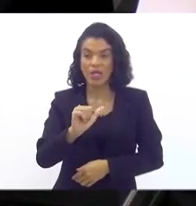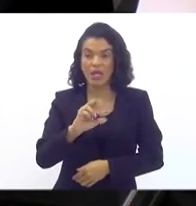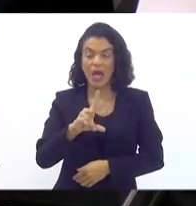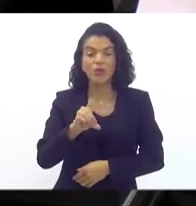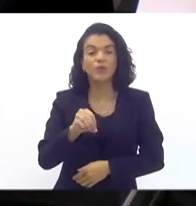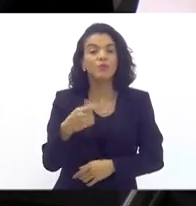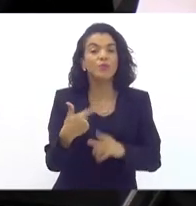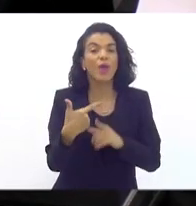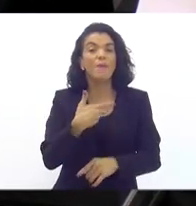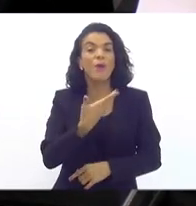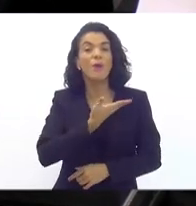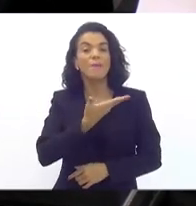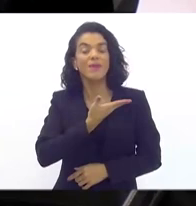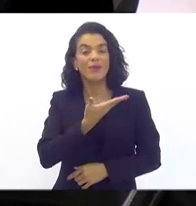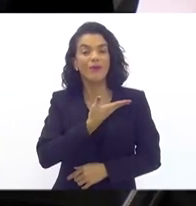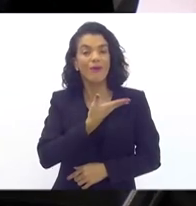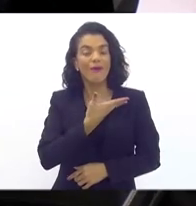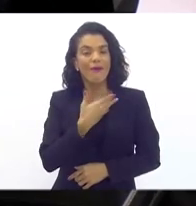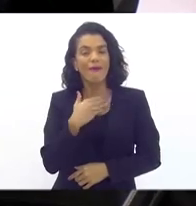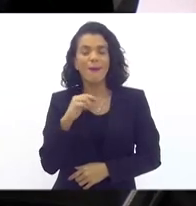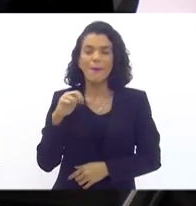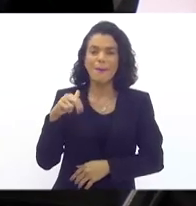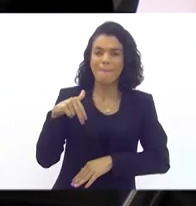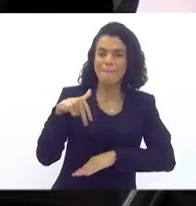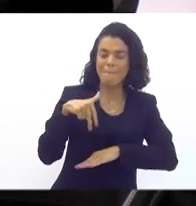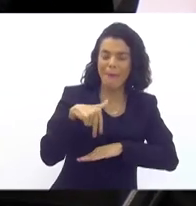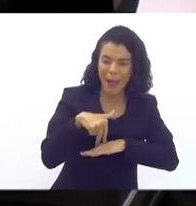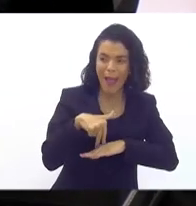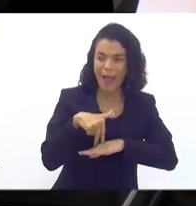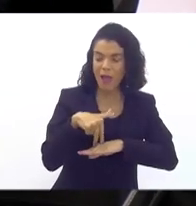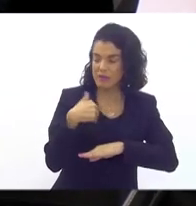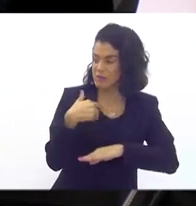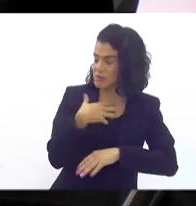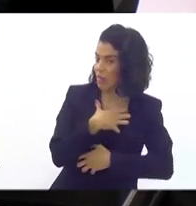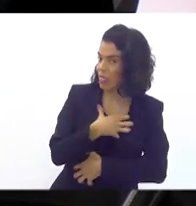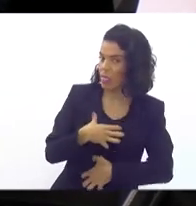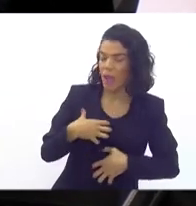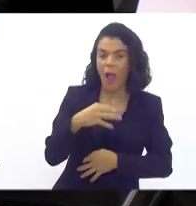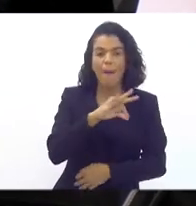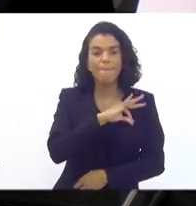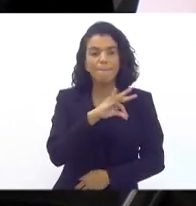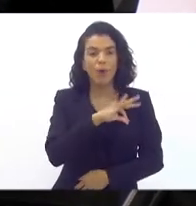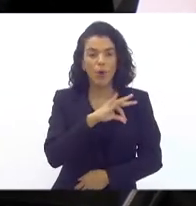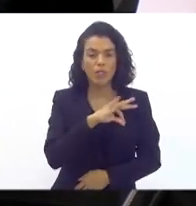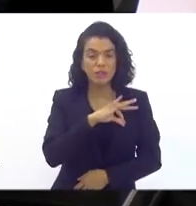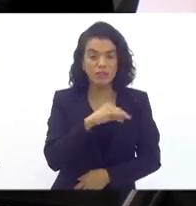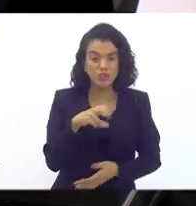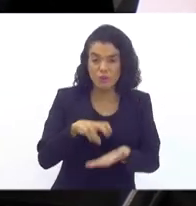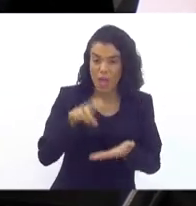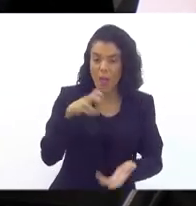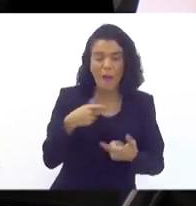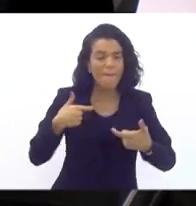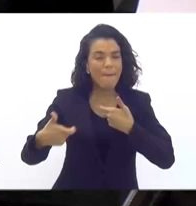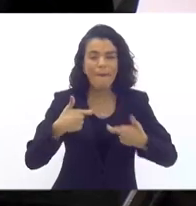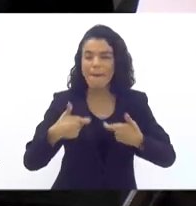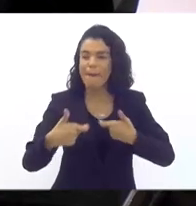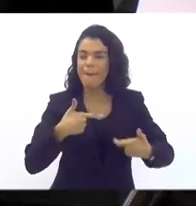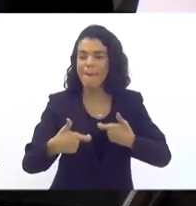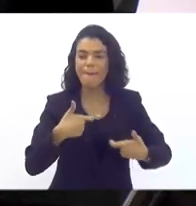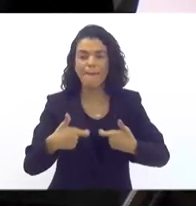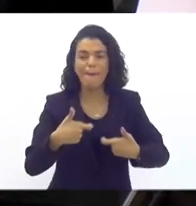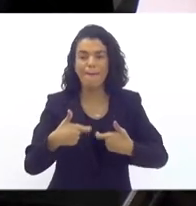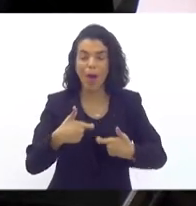amigo e meu eleitor e lá chegando foi constrangedor a polícia chegou pela manhã o tiro comeu E aí